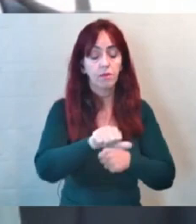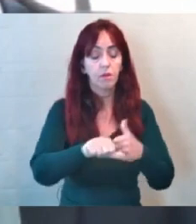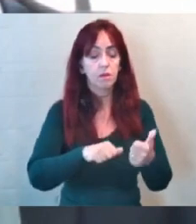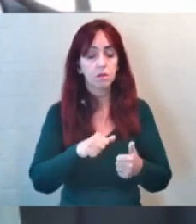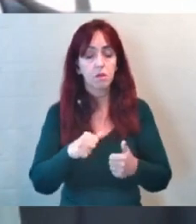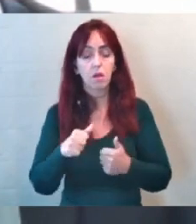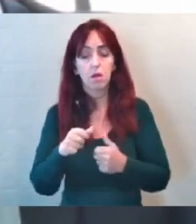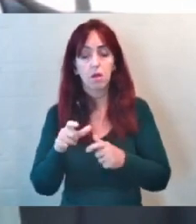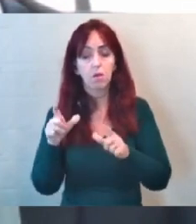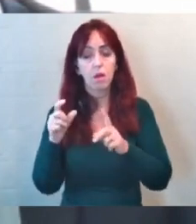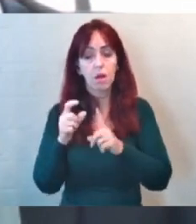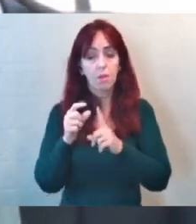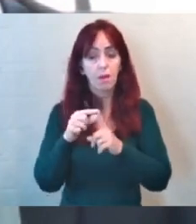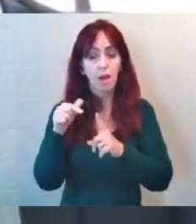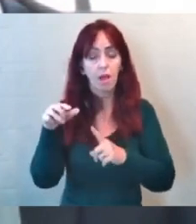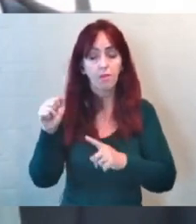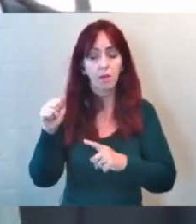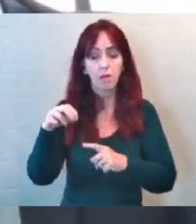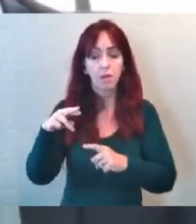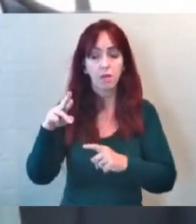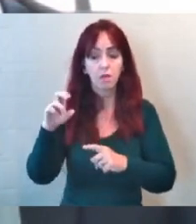sobre...